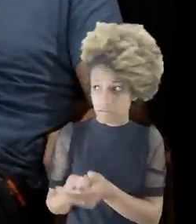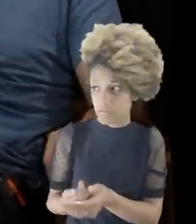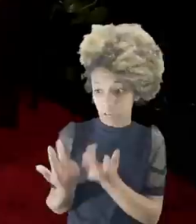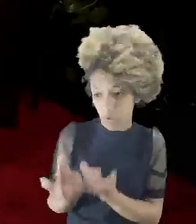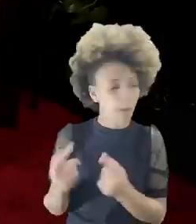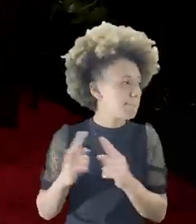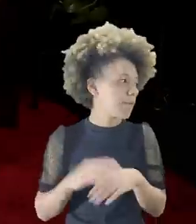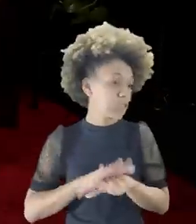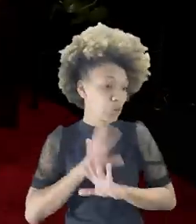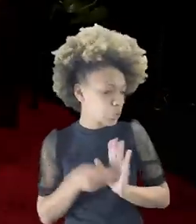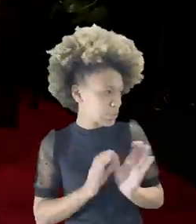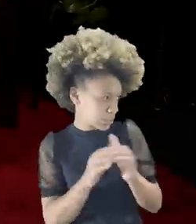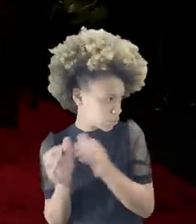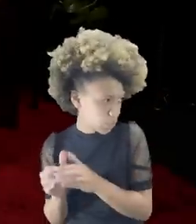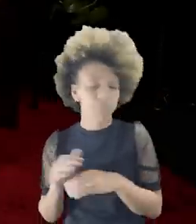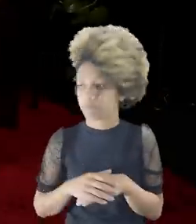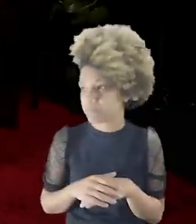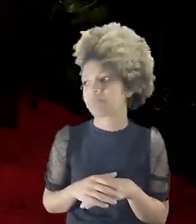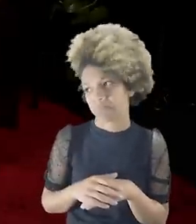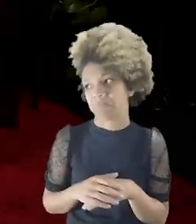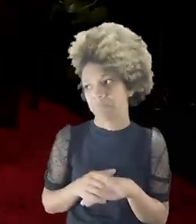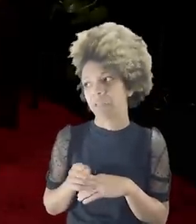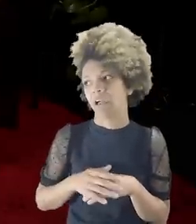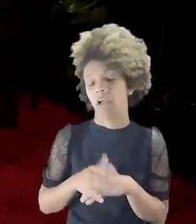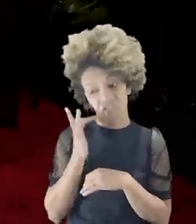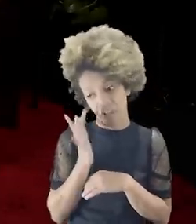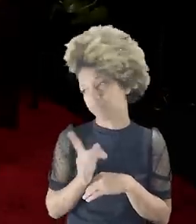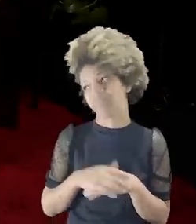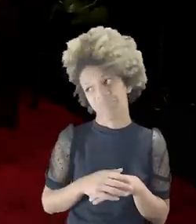Dizem que o Michael Jordan em todas as equipes e também